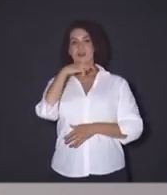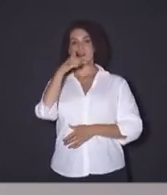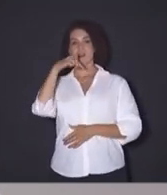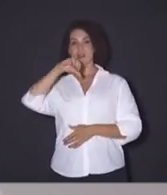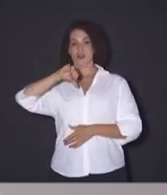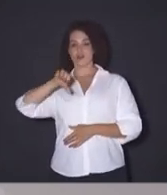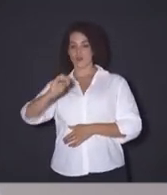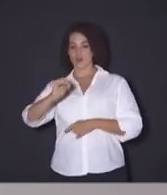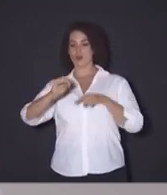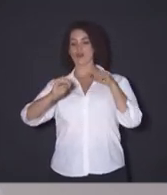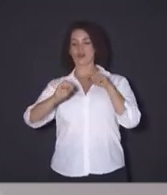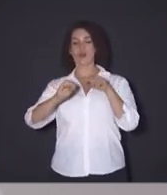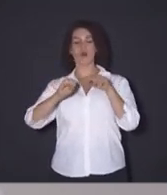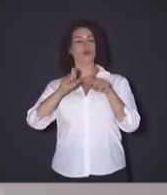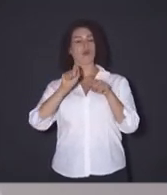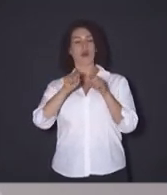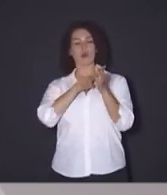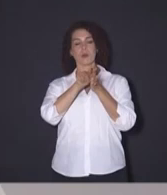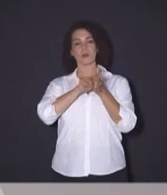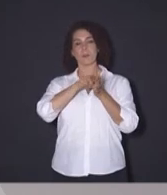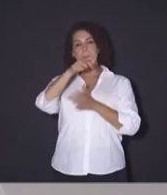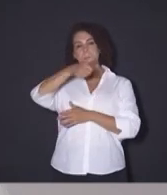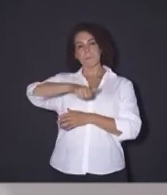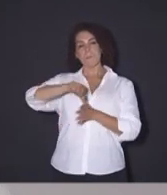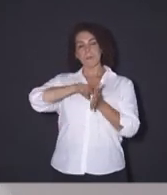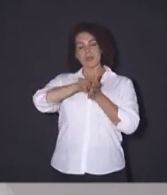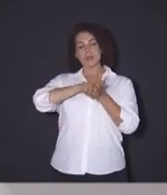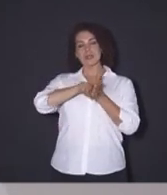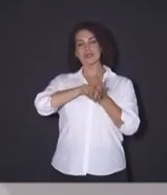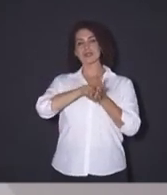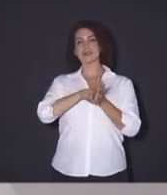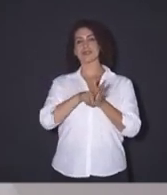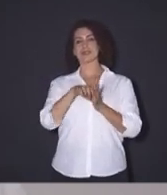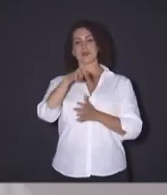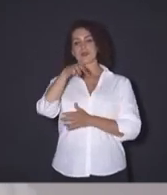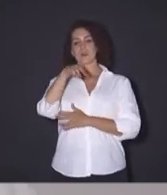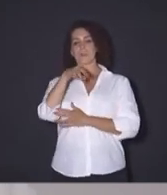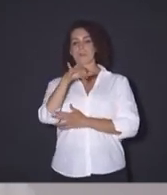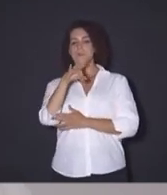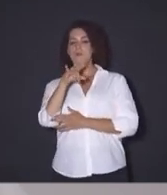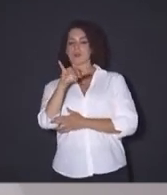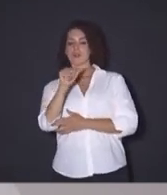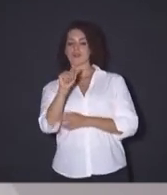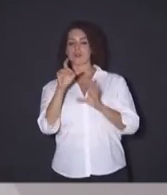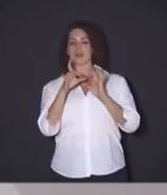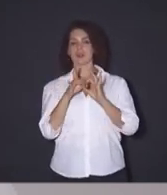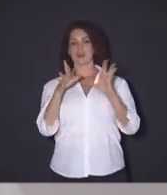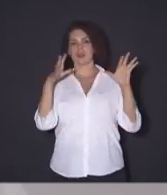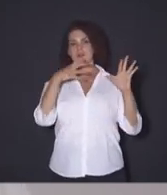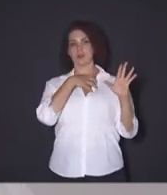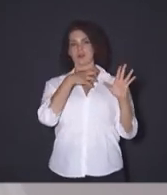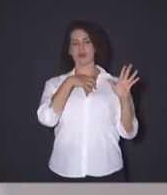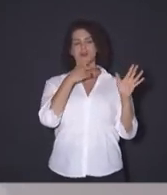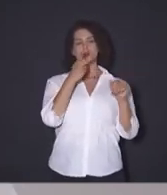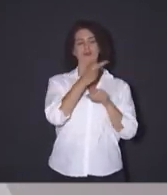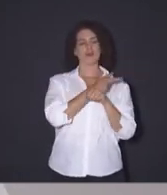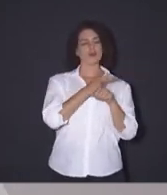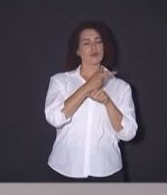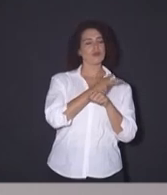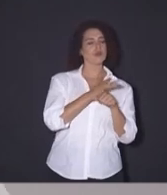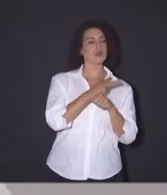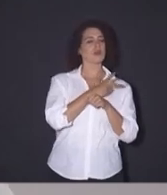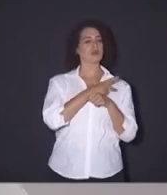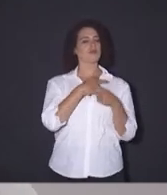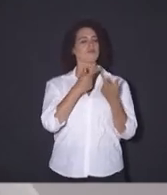livre na bahia nós procuramos ativistas sociais pontos de cultura é jornalistas pessoas que